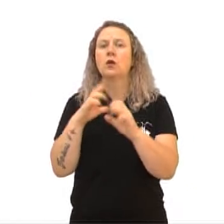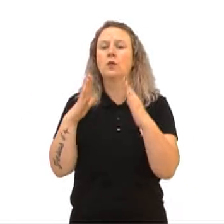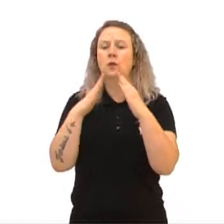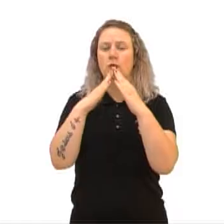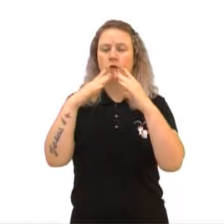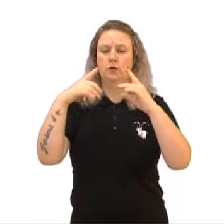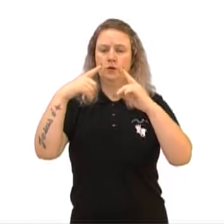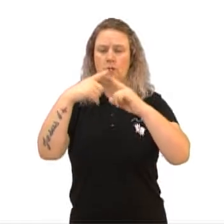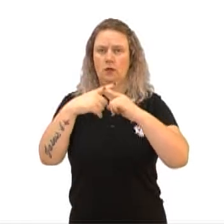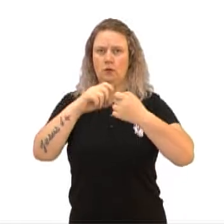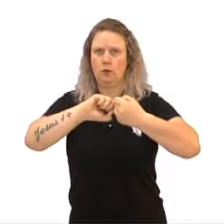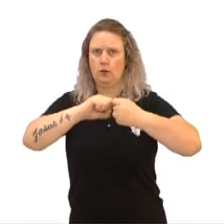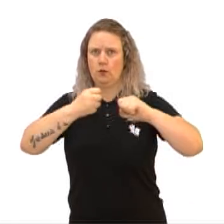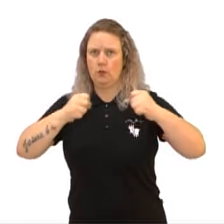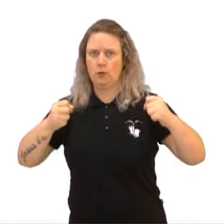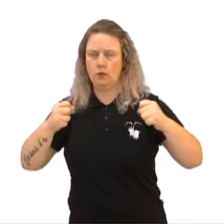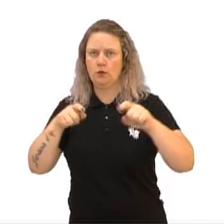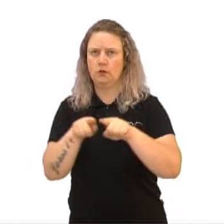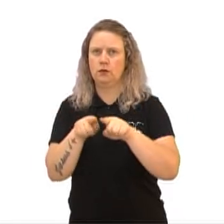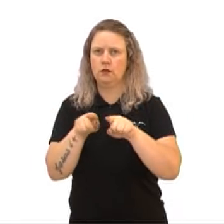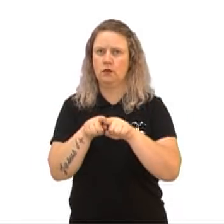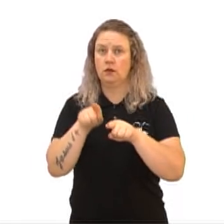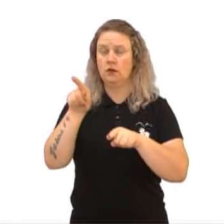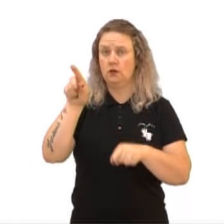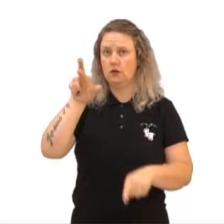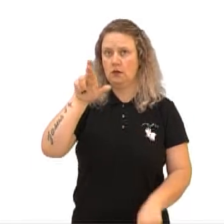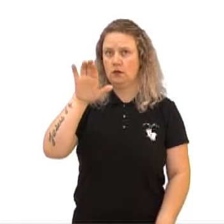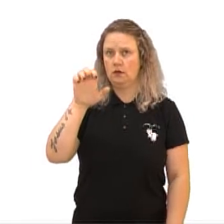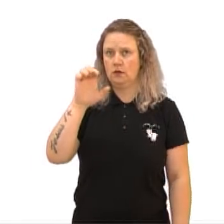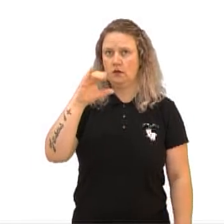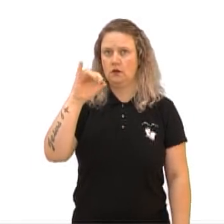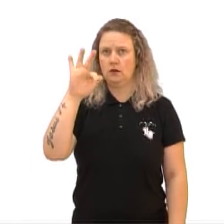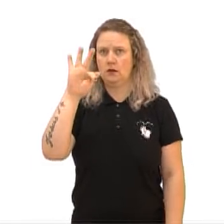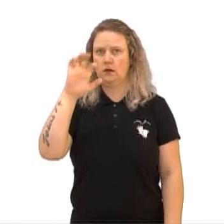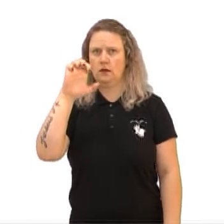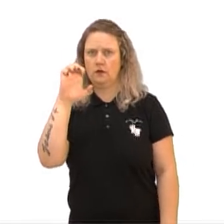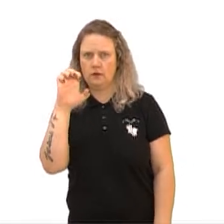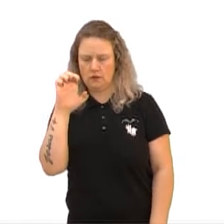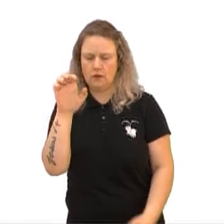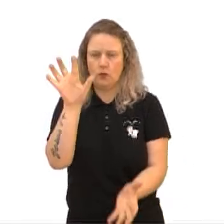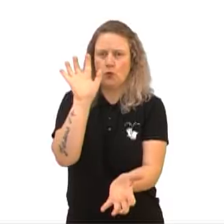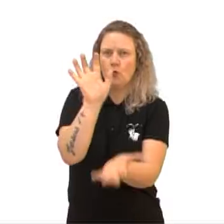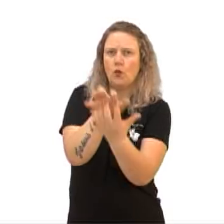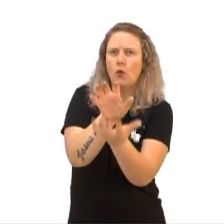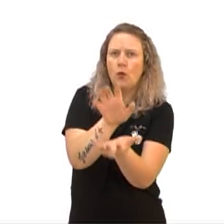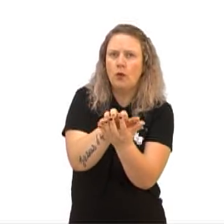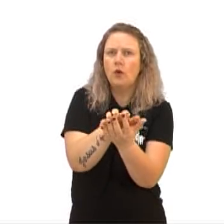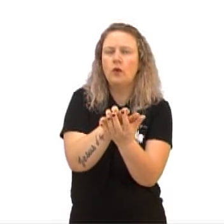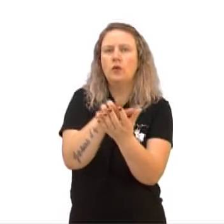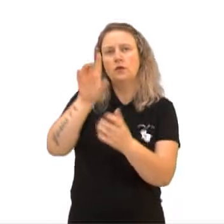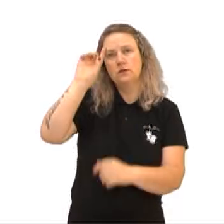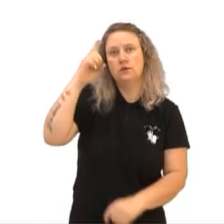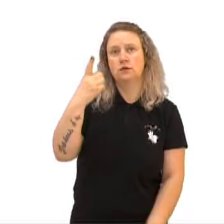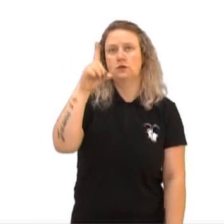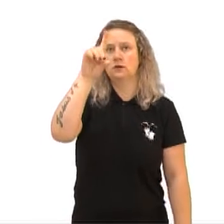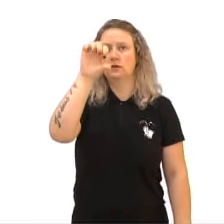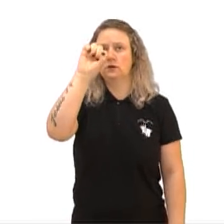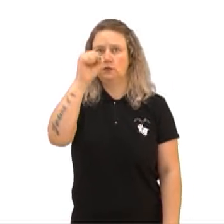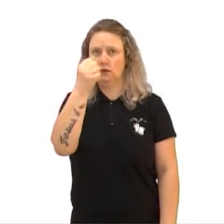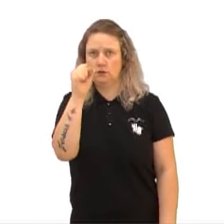igreja maior. Lá em Recife, né, Pernambuco, no estado de Pernambuco, no dia 18 de outubro